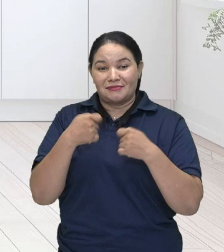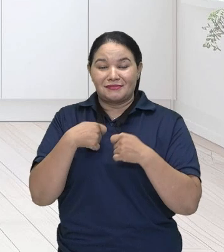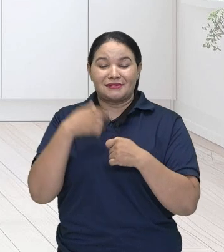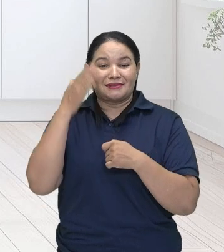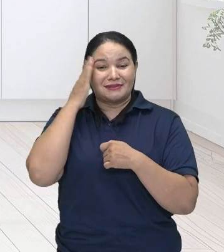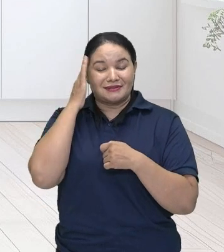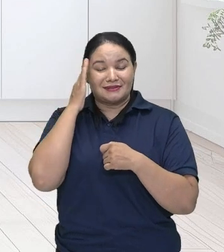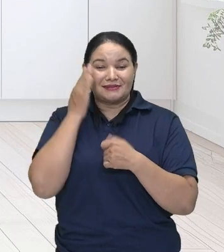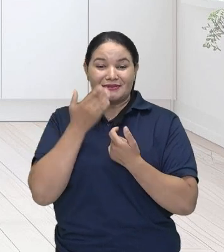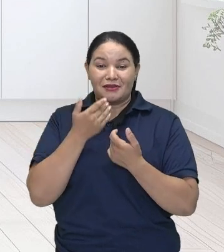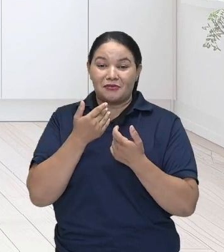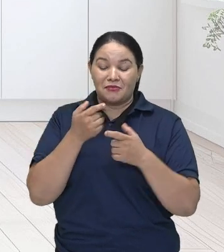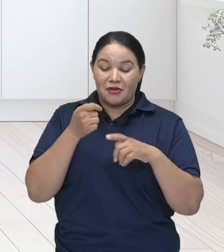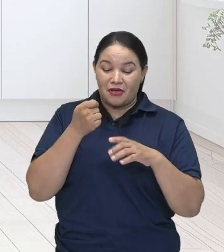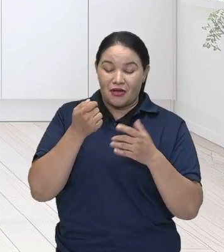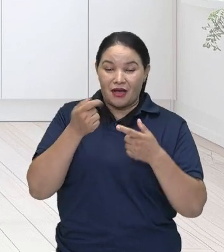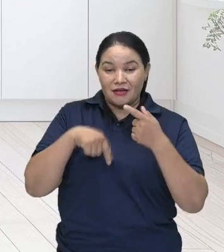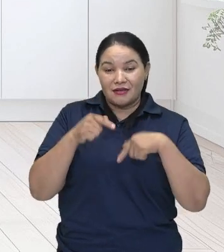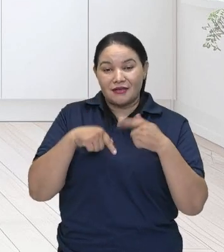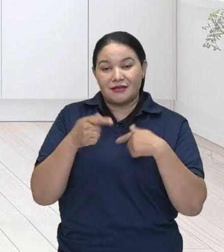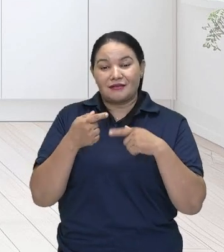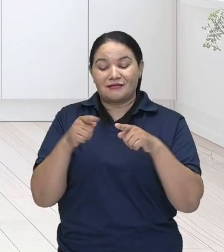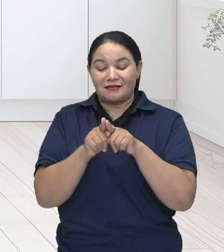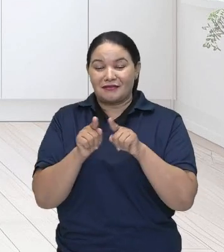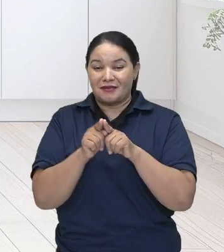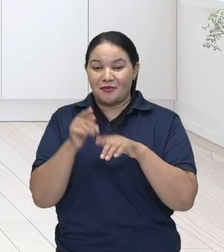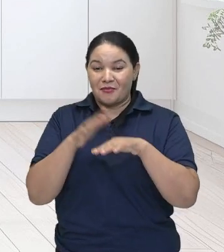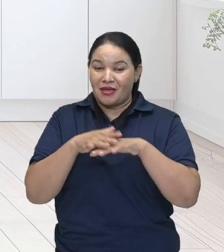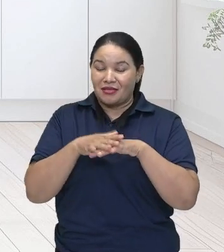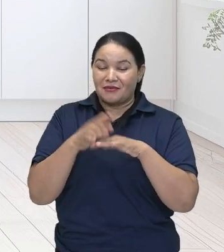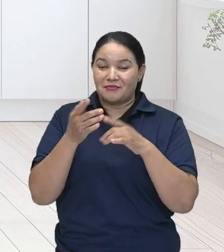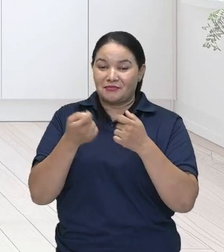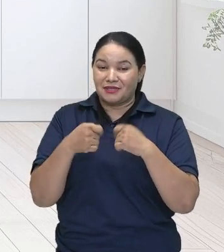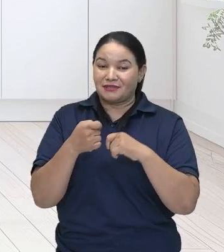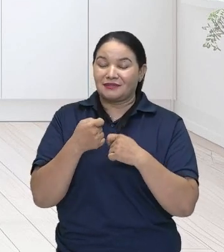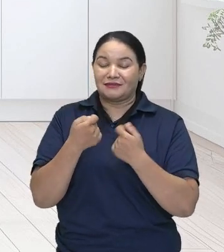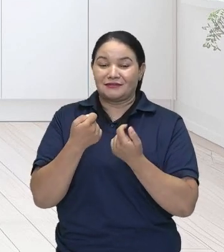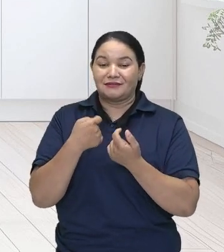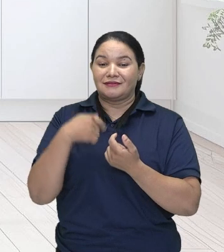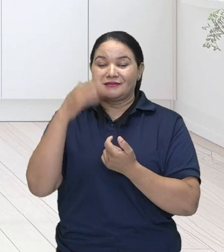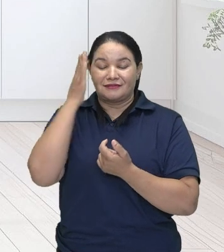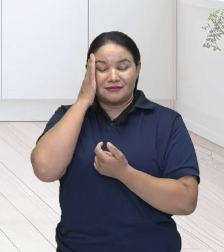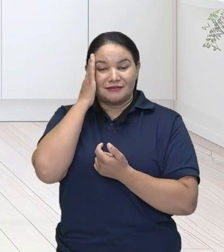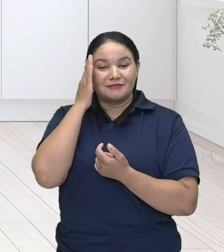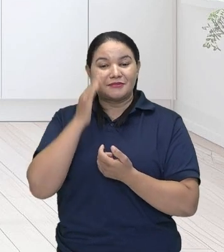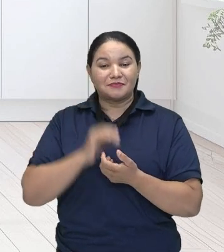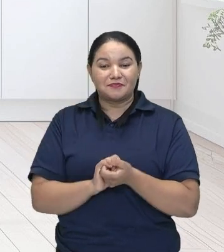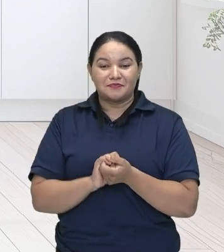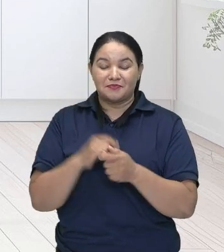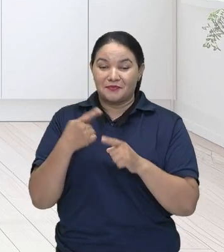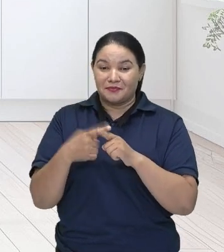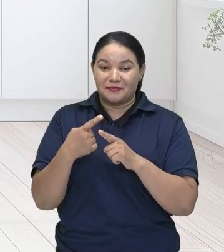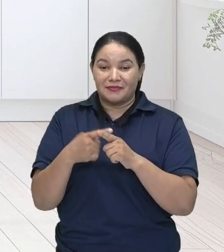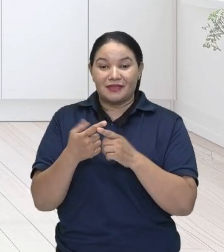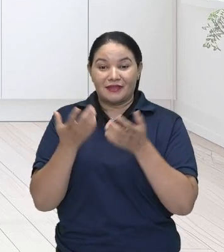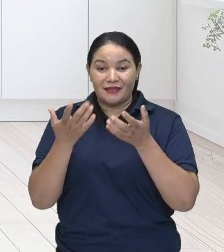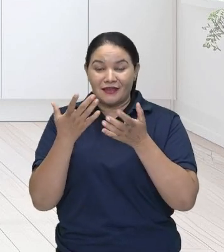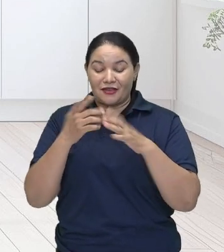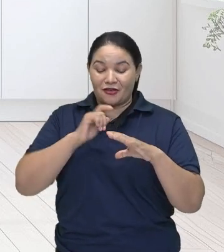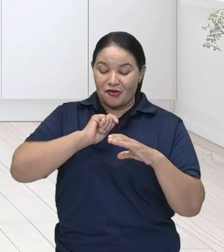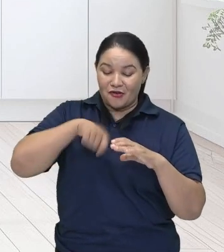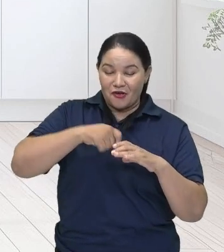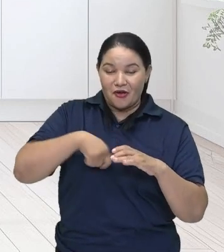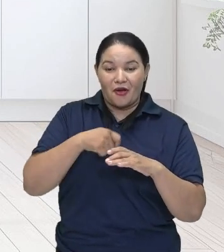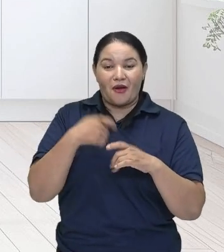sabe que química envolve um pouquinho de matemática. Quando a gente quer preparar algo, a gente precisa